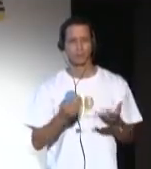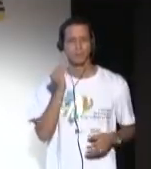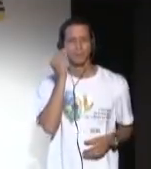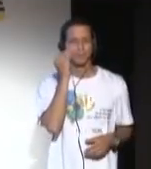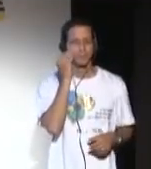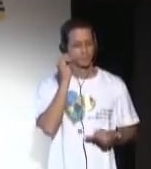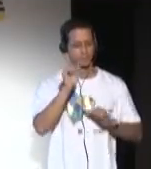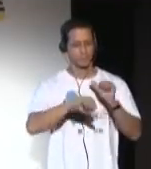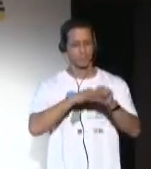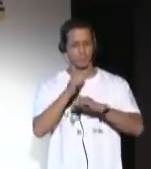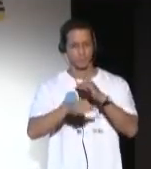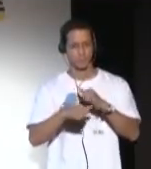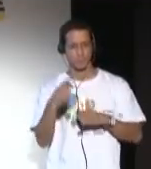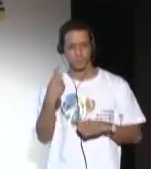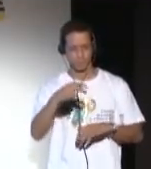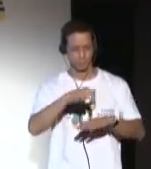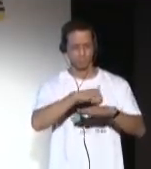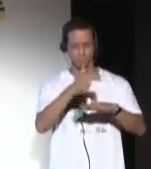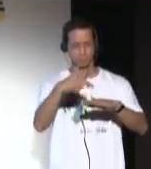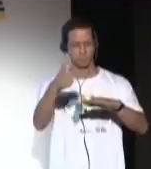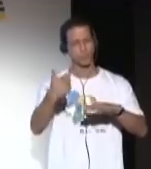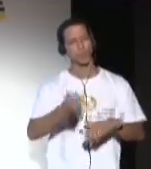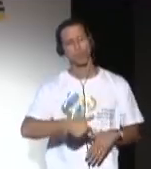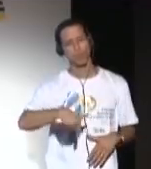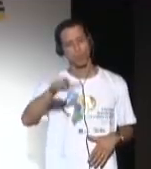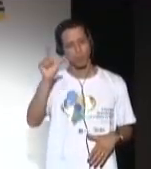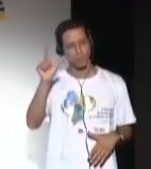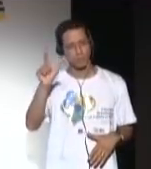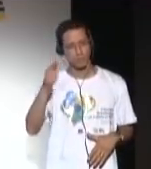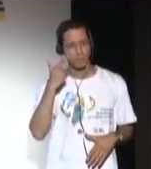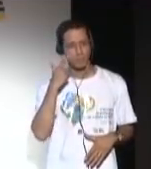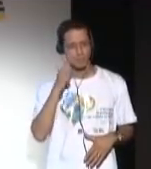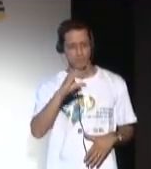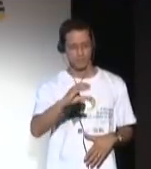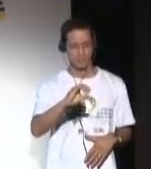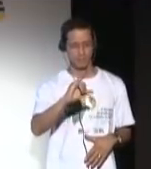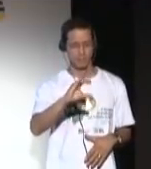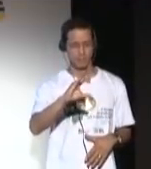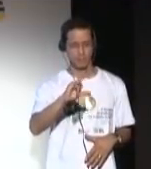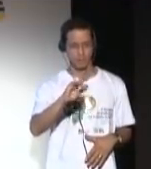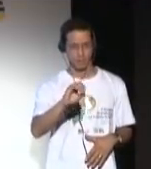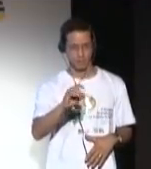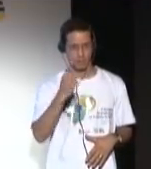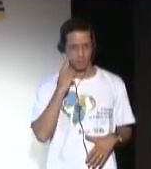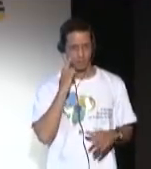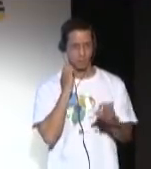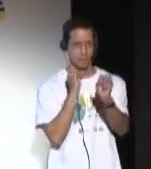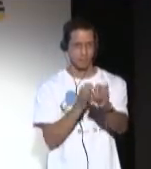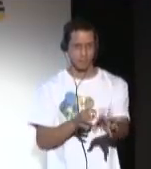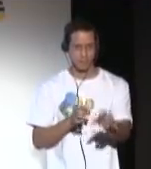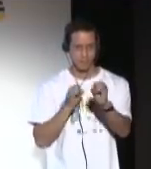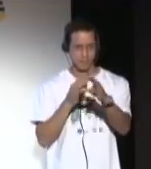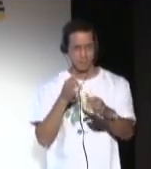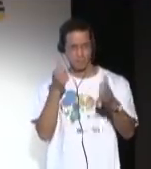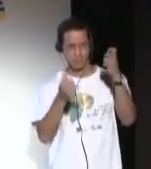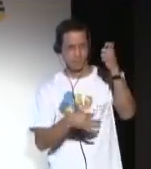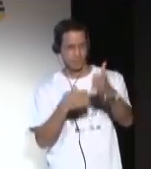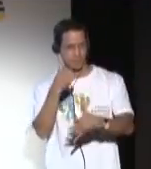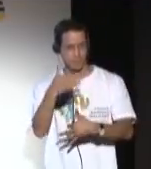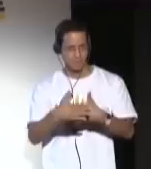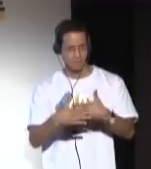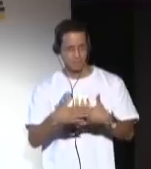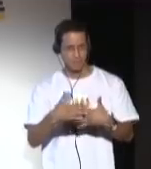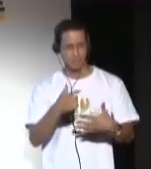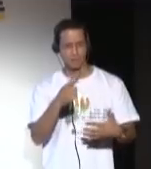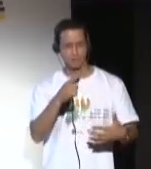tentar alterar essa sua acrobacia. E quando as pessoas têm esse ciclo de alimentação, de aprendizagem,